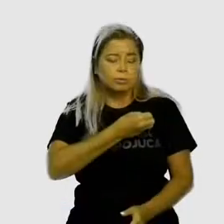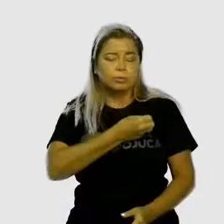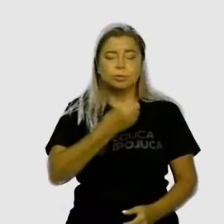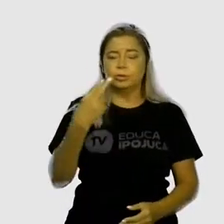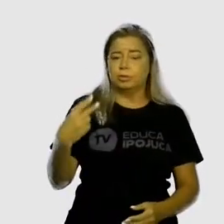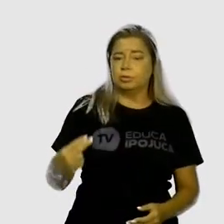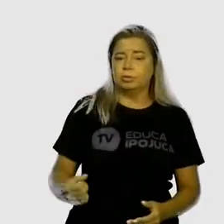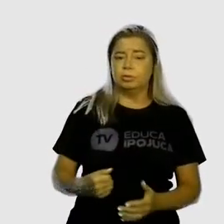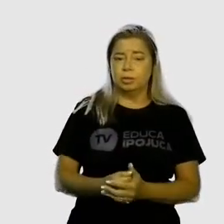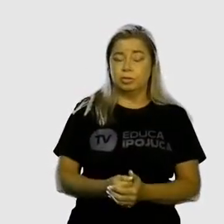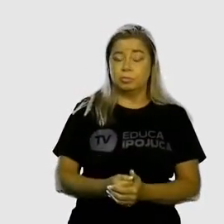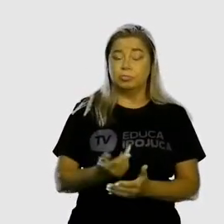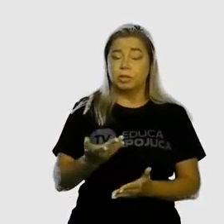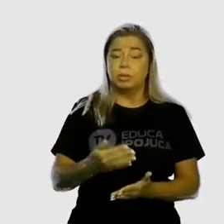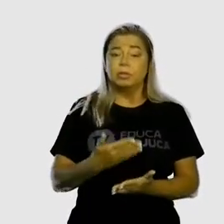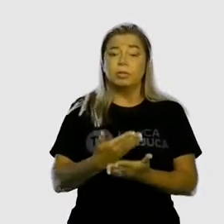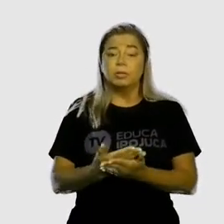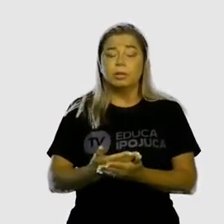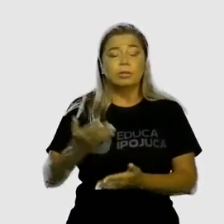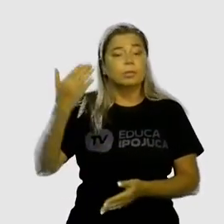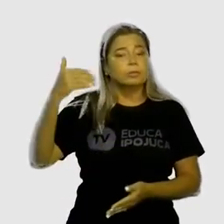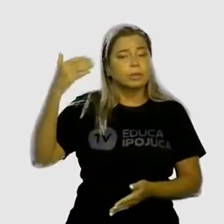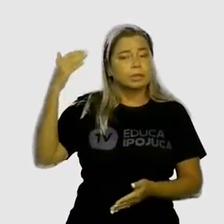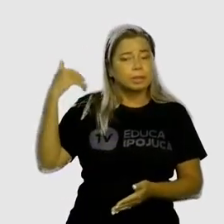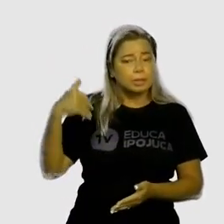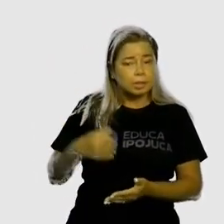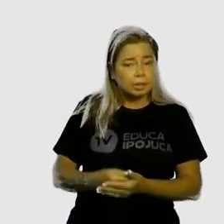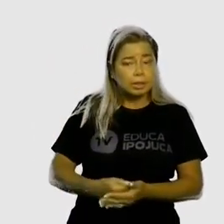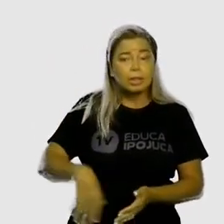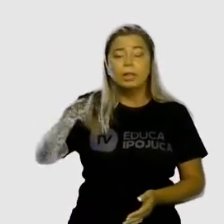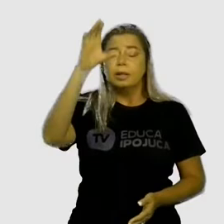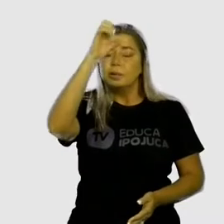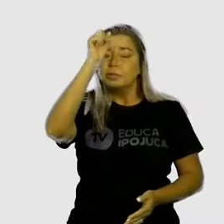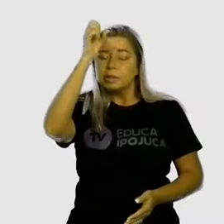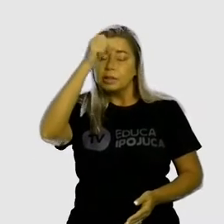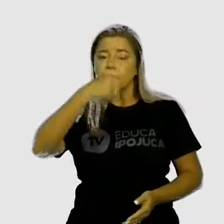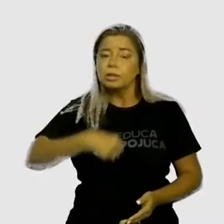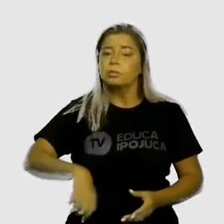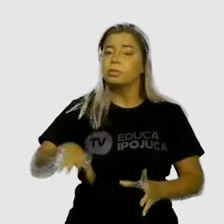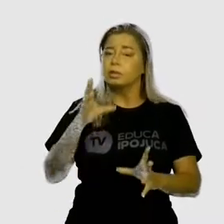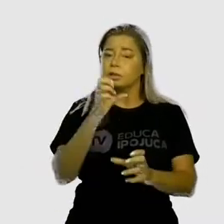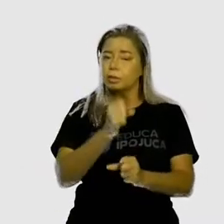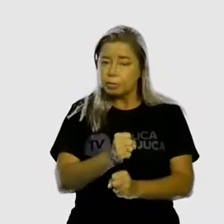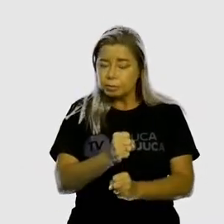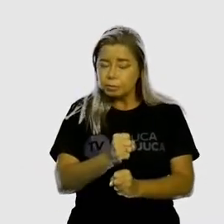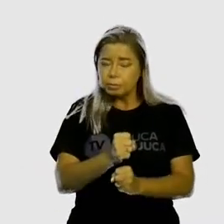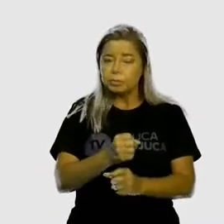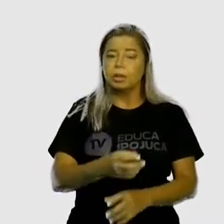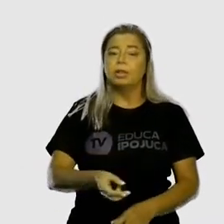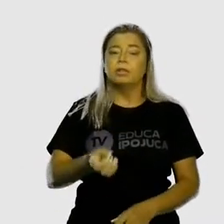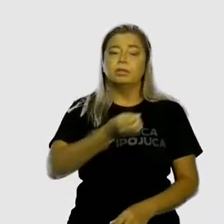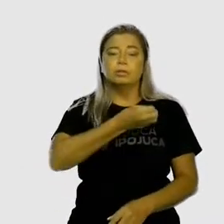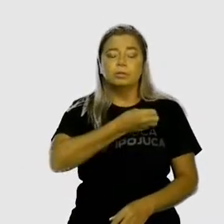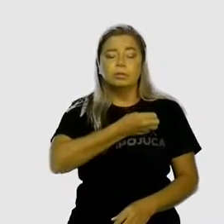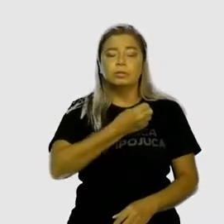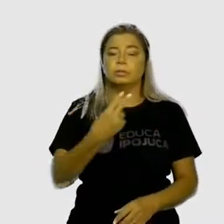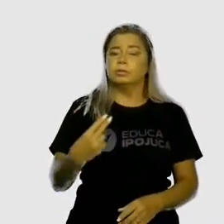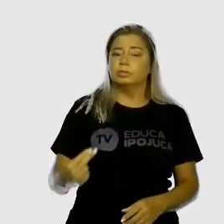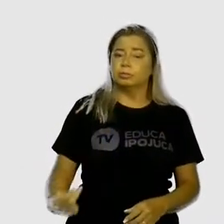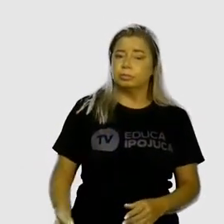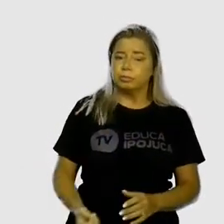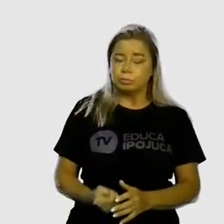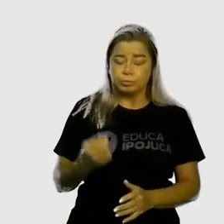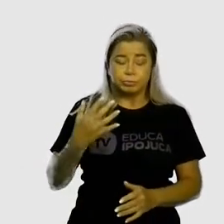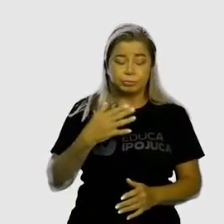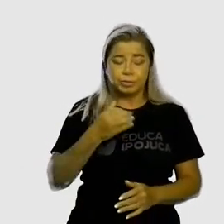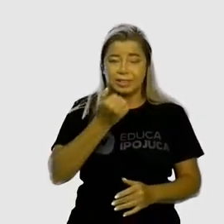Na última aula, nós somamos, nós adicionamos números naturais. E hoje nós